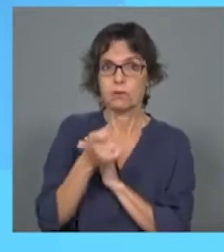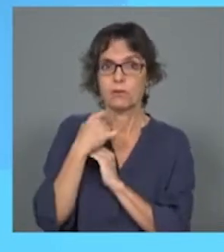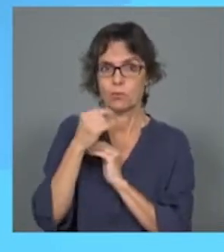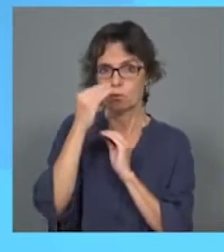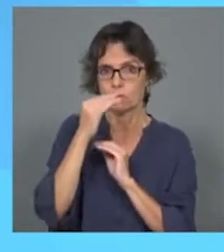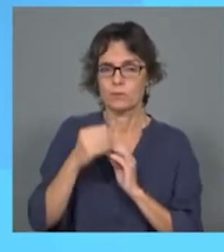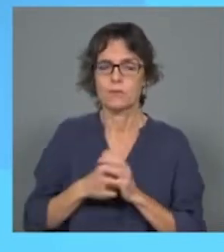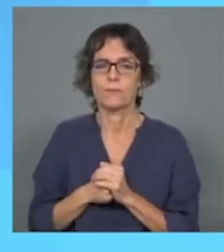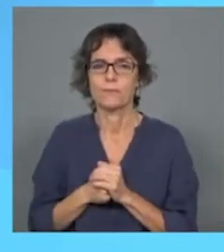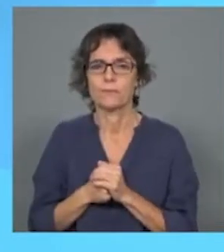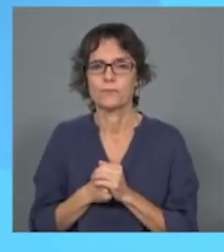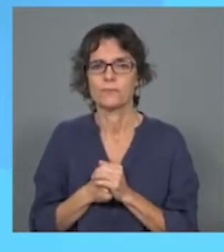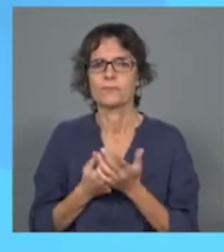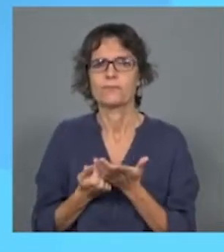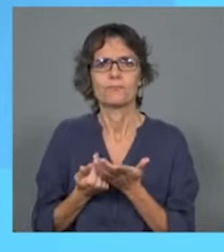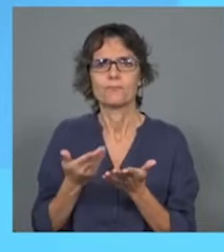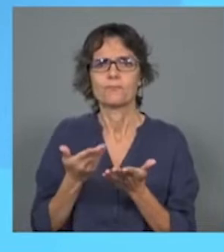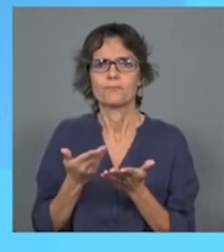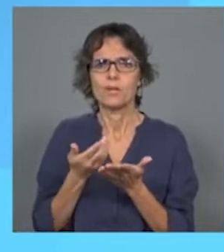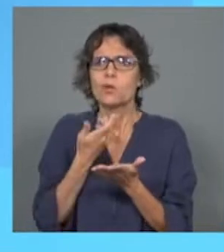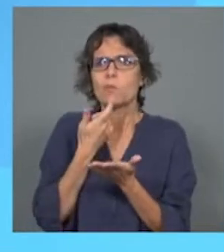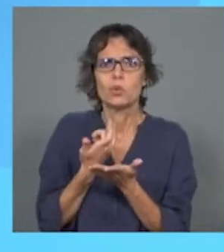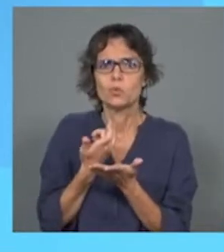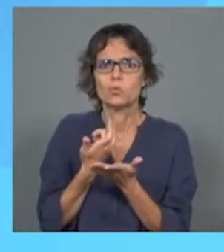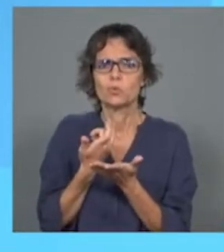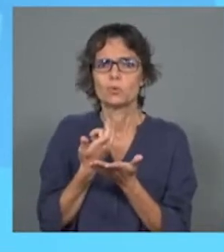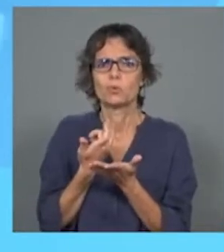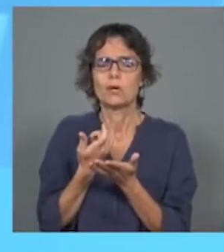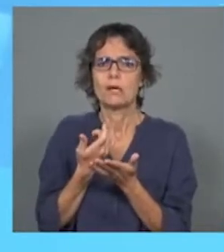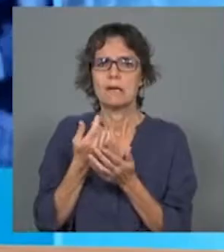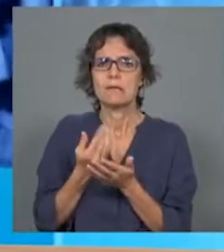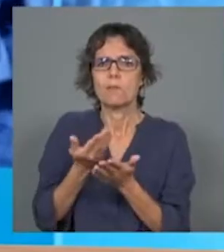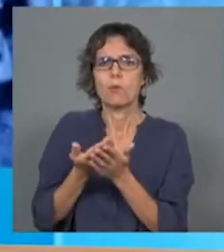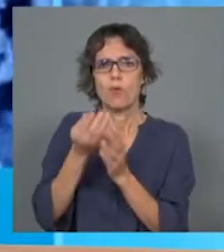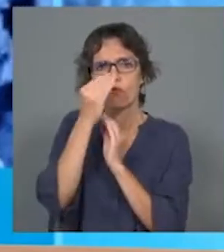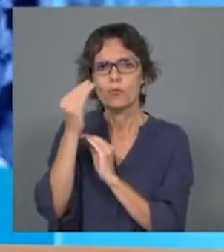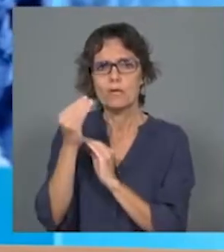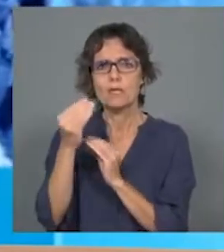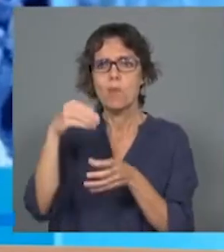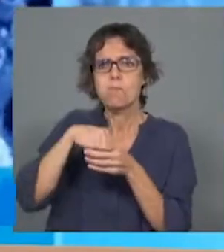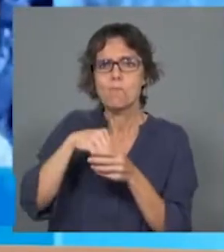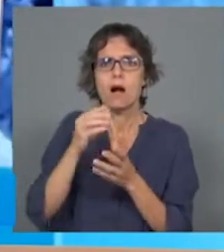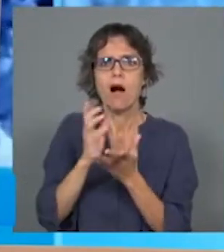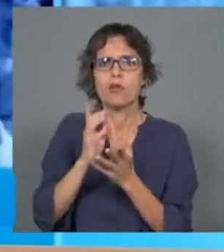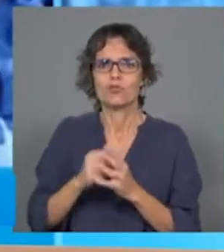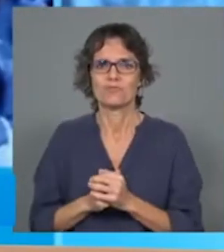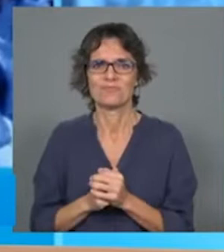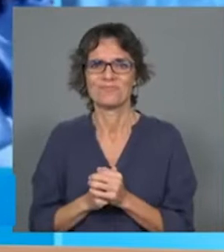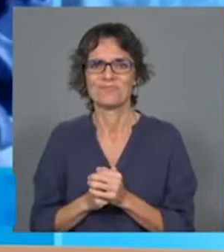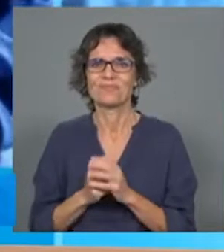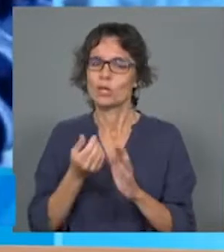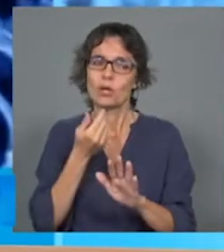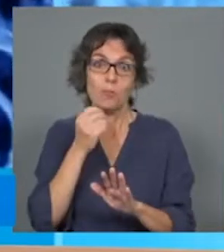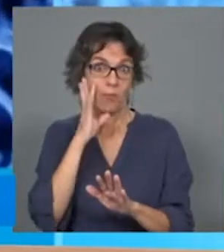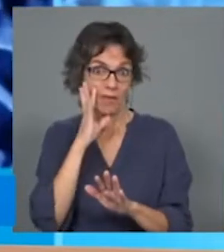formação. Em que consta esta proposta formativa? Antes de mais, novamente, boa